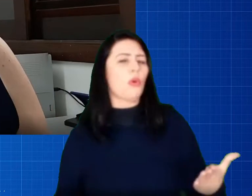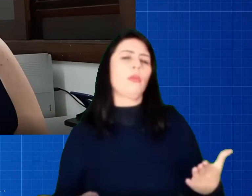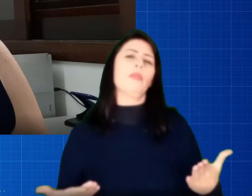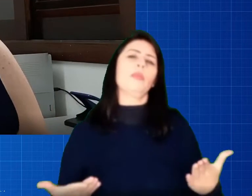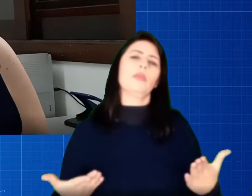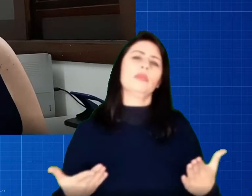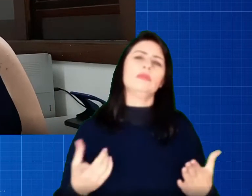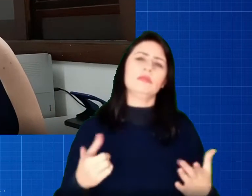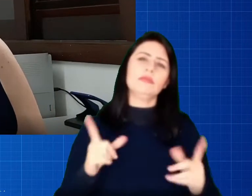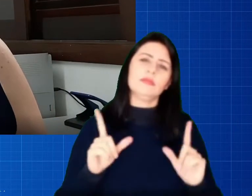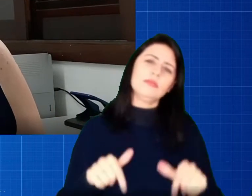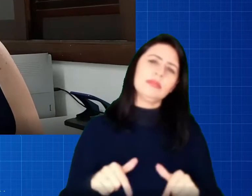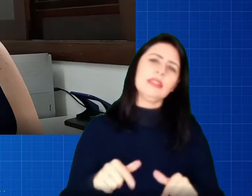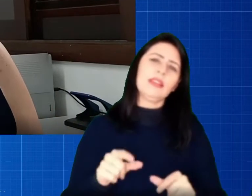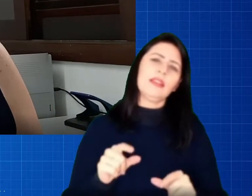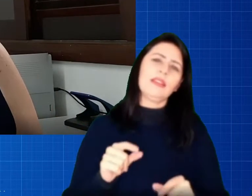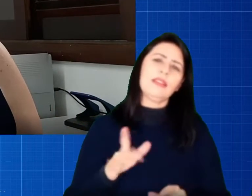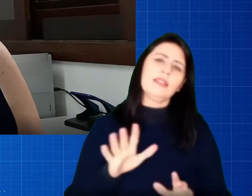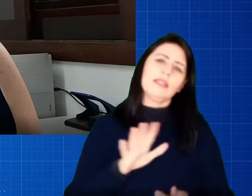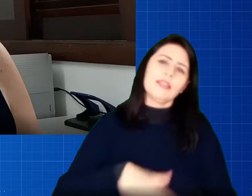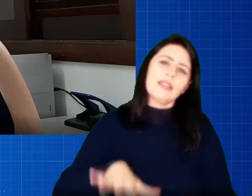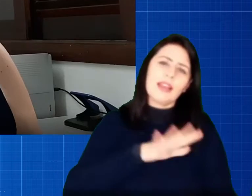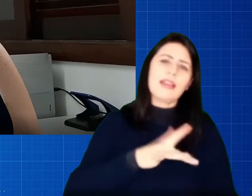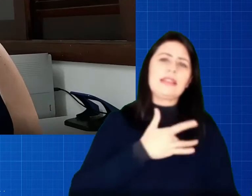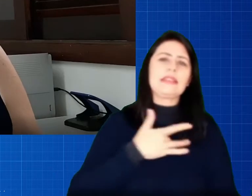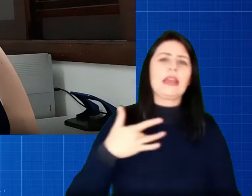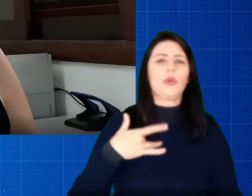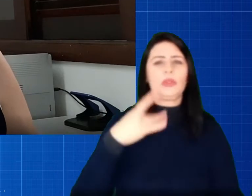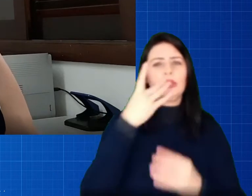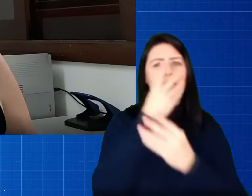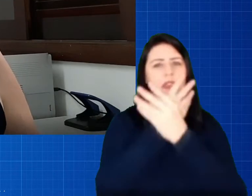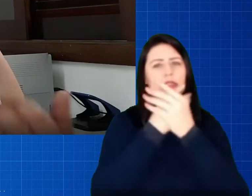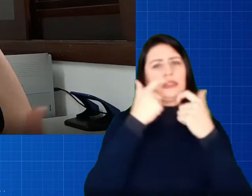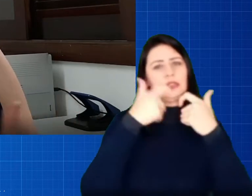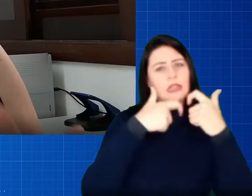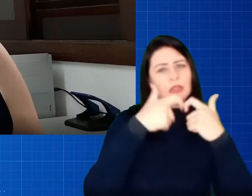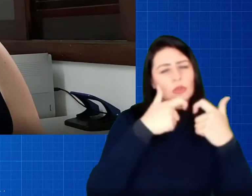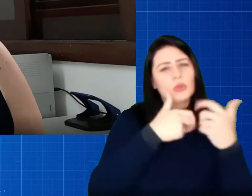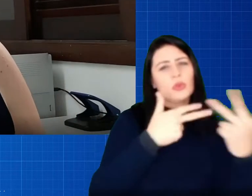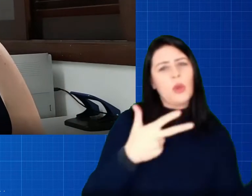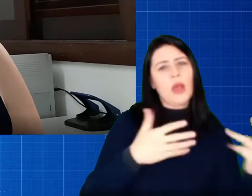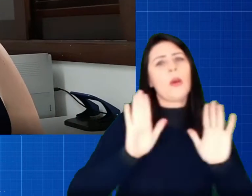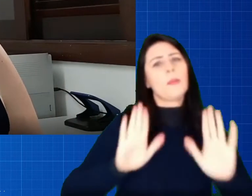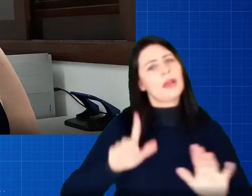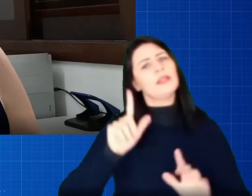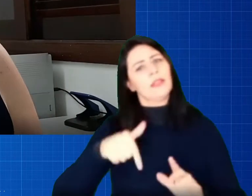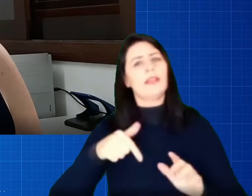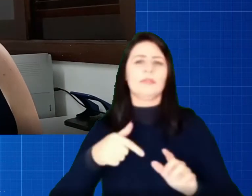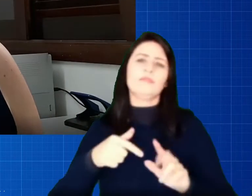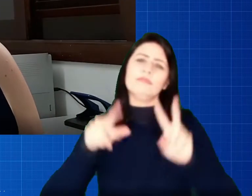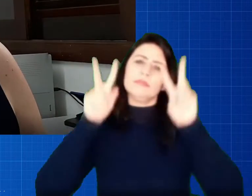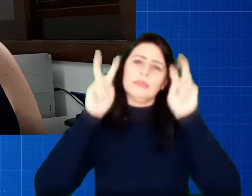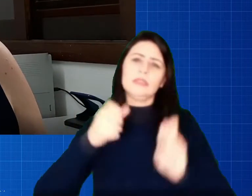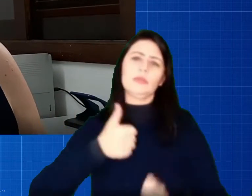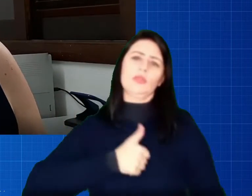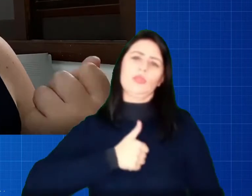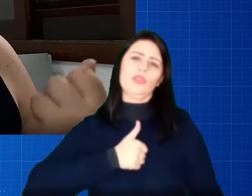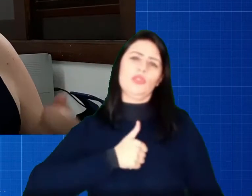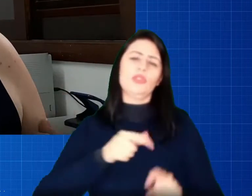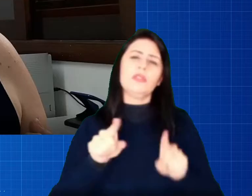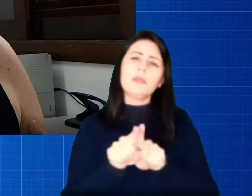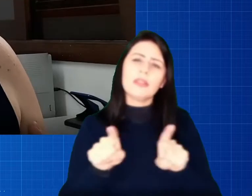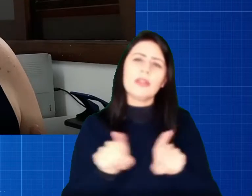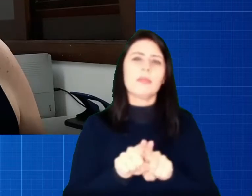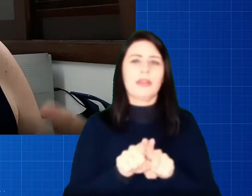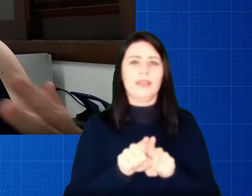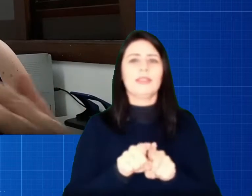Isso foge um pouco da saúde, né, da ideia de saúde sexual, e começa a vir a parte de autoestima mesmo, né? Você começa